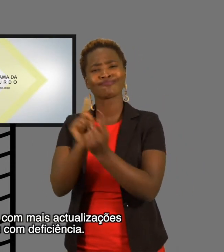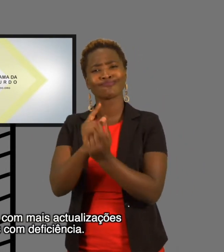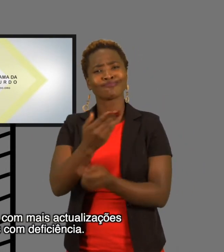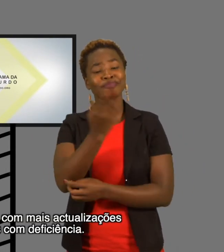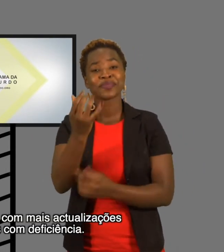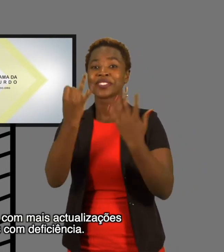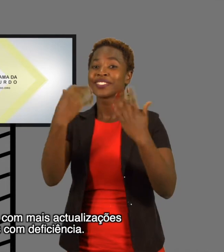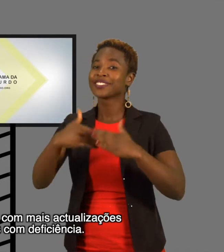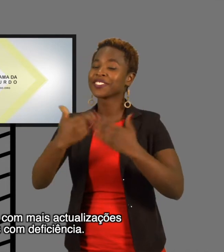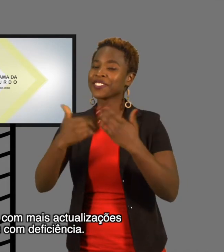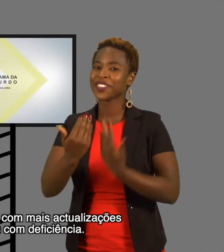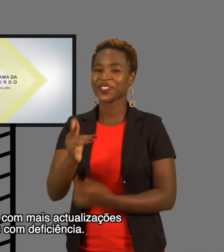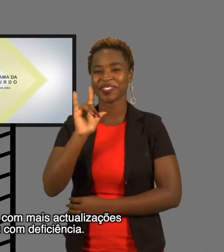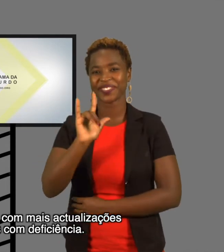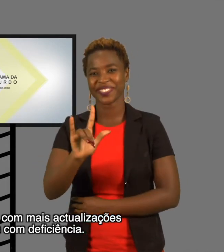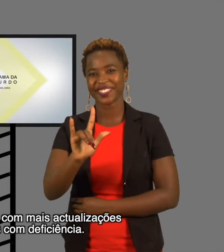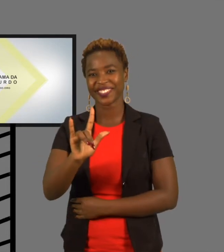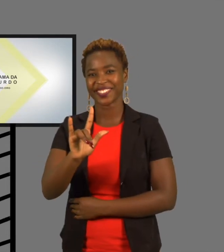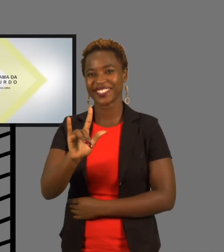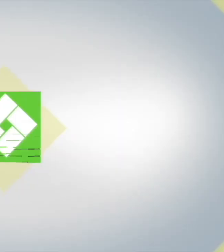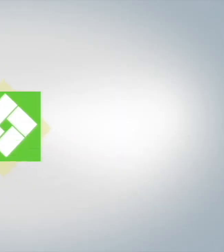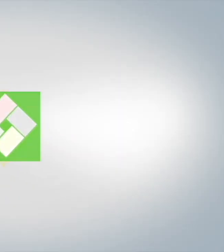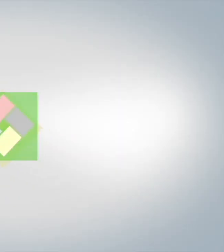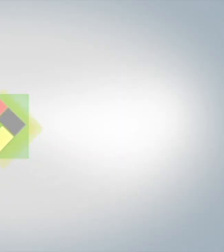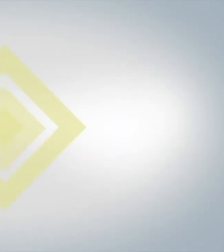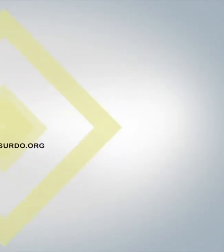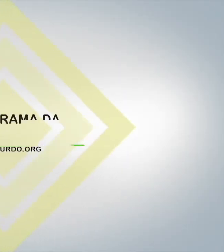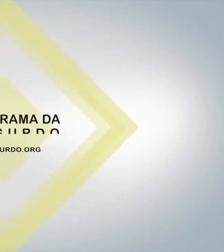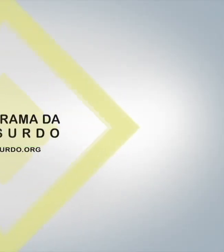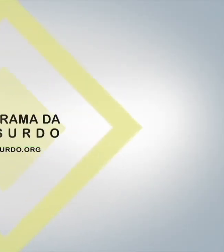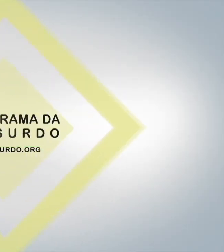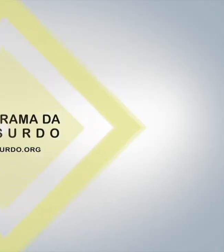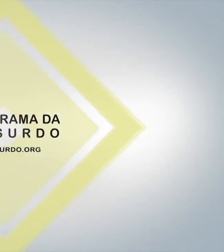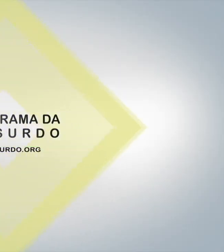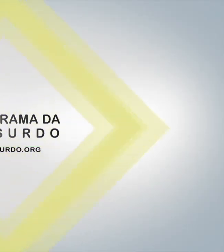atualizações sobre as pessoas com deficiência. E aí Ajuda humanitária Ajuda Ajuda